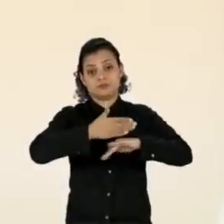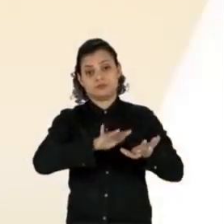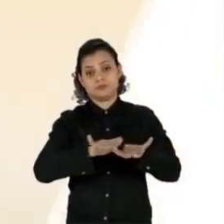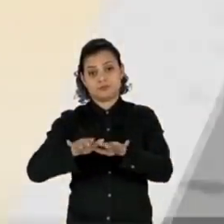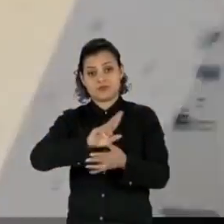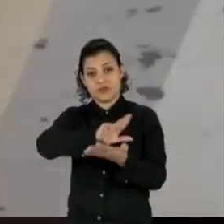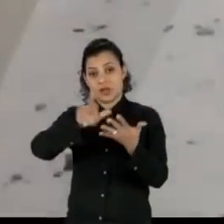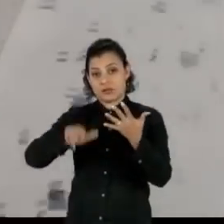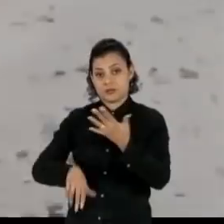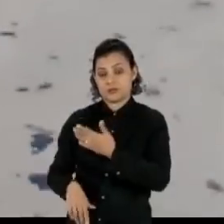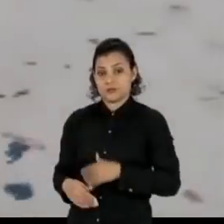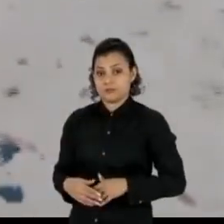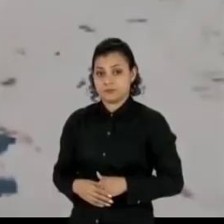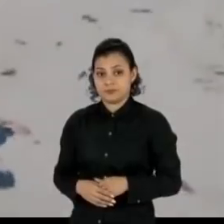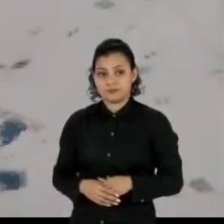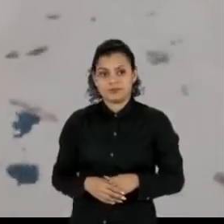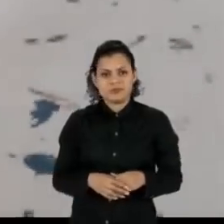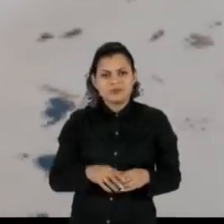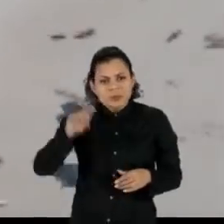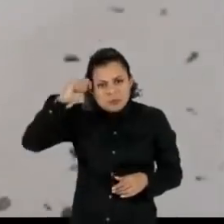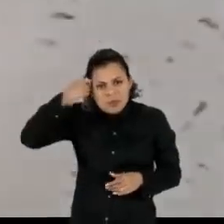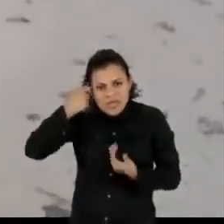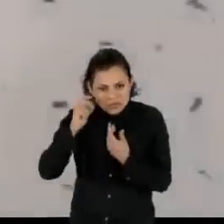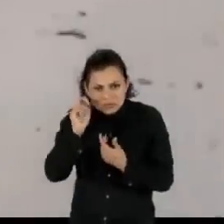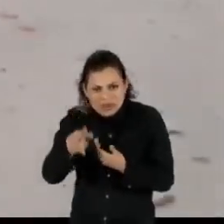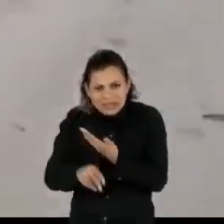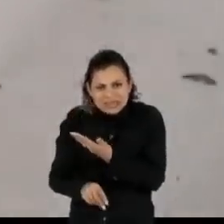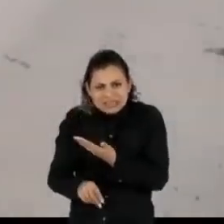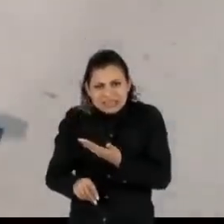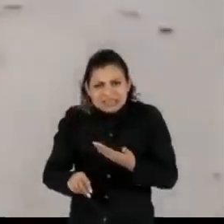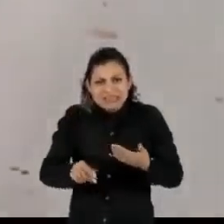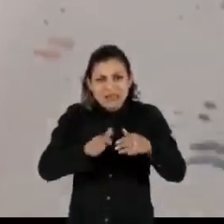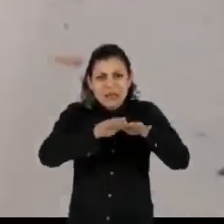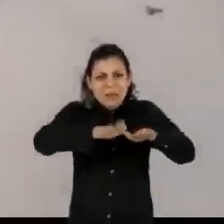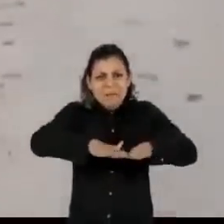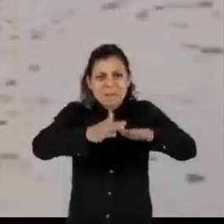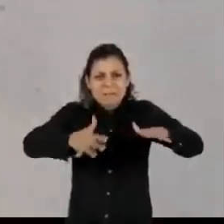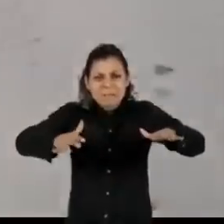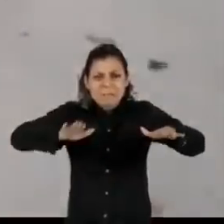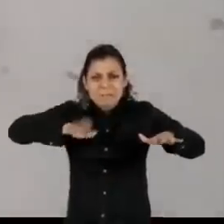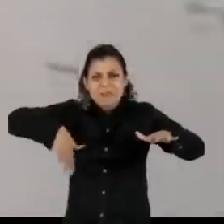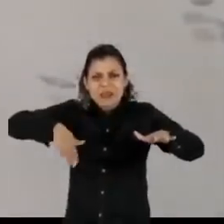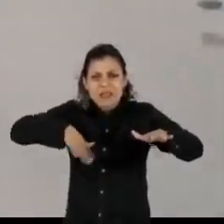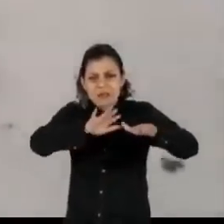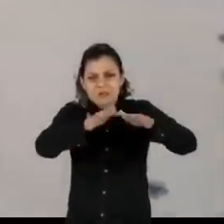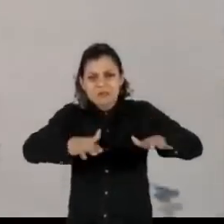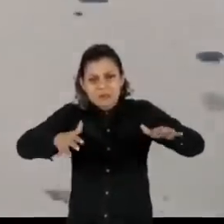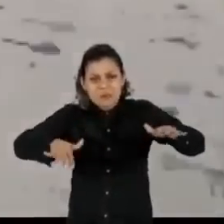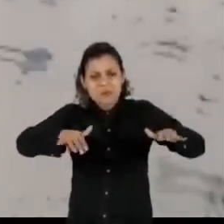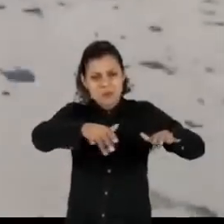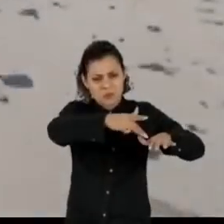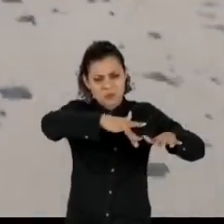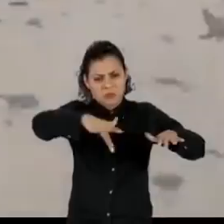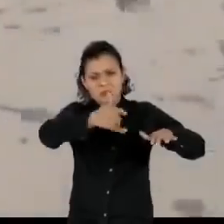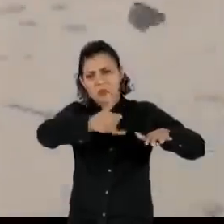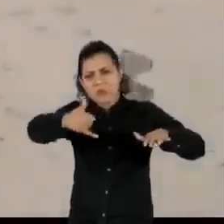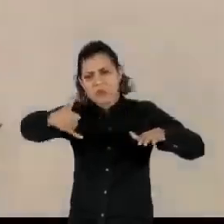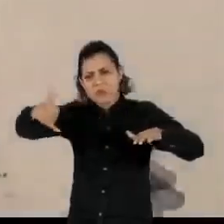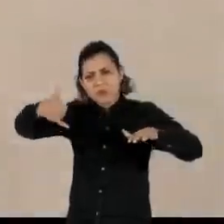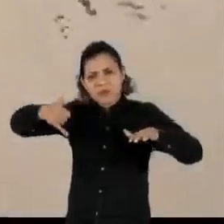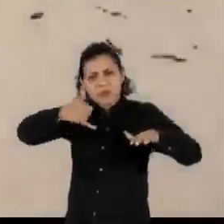a e as manchas de óleo que atinge no mar da região nordeste chegaram ao litoral norte da bahia